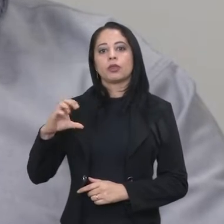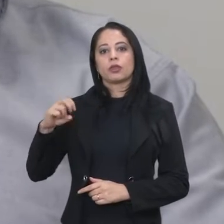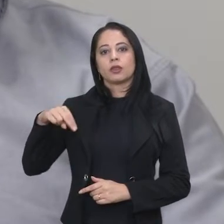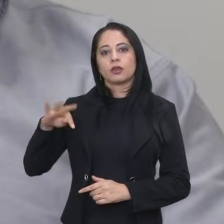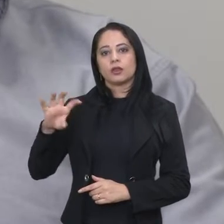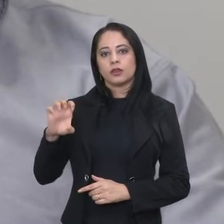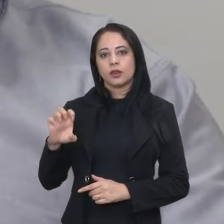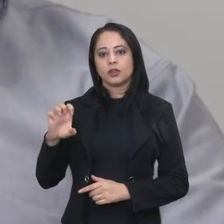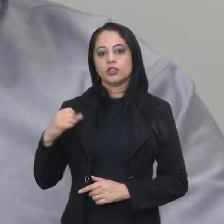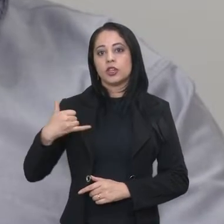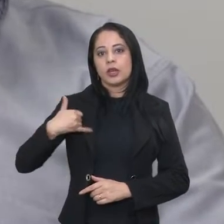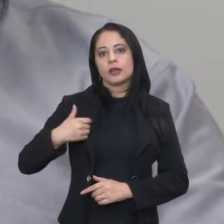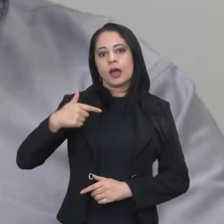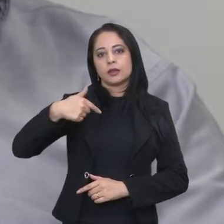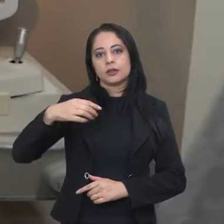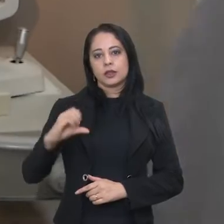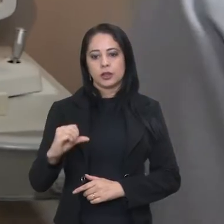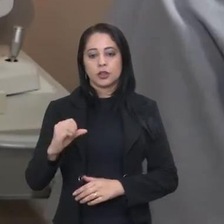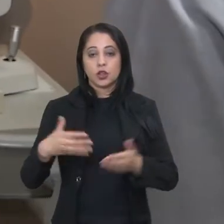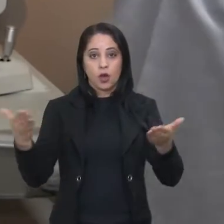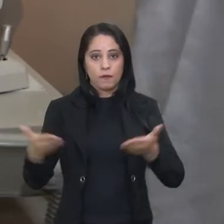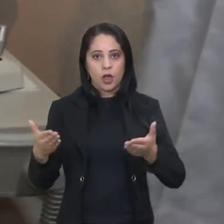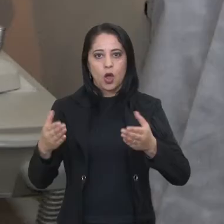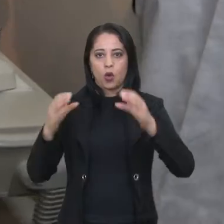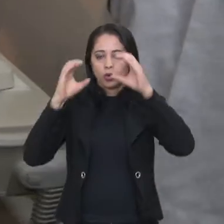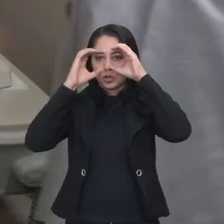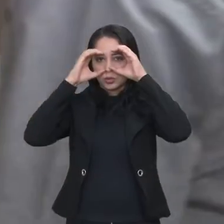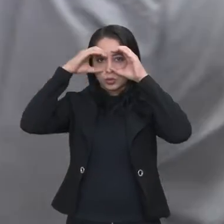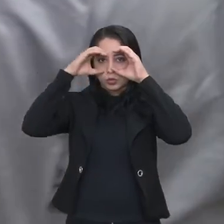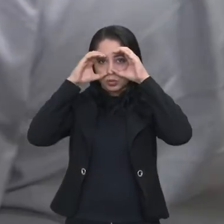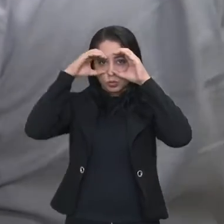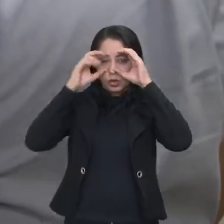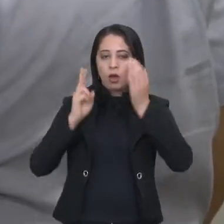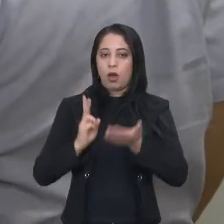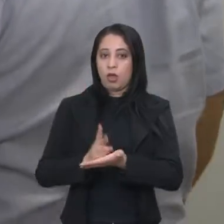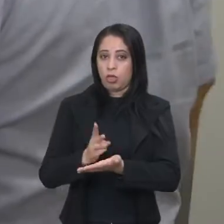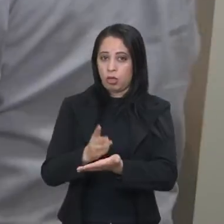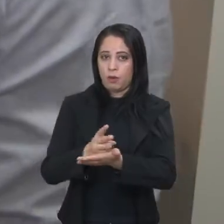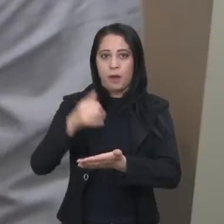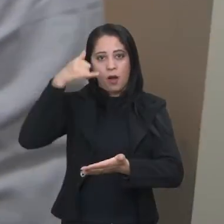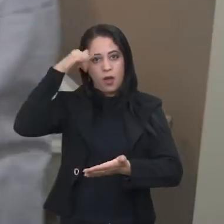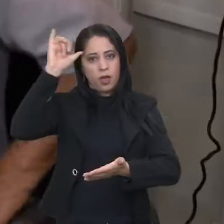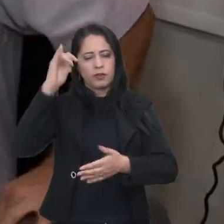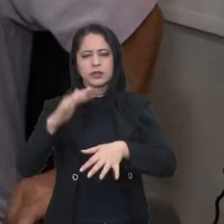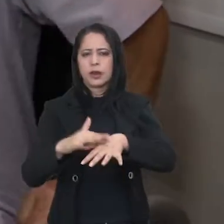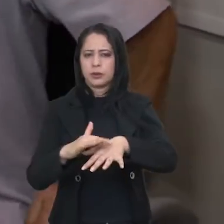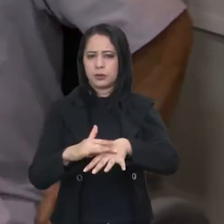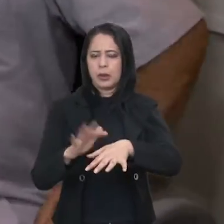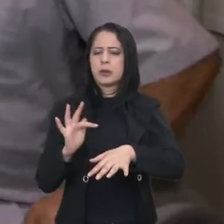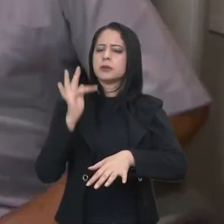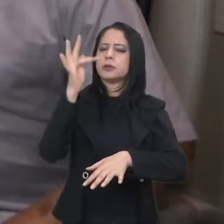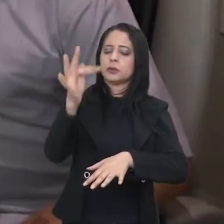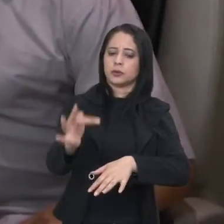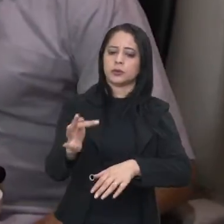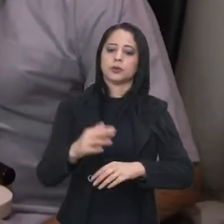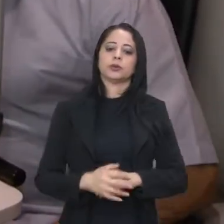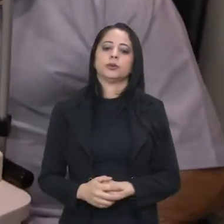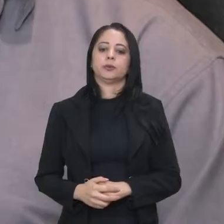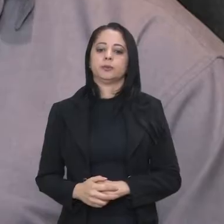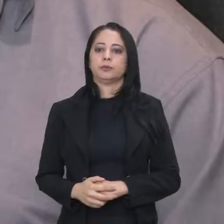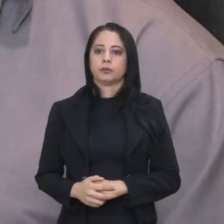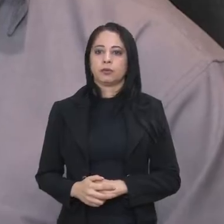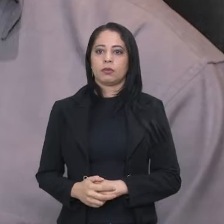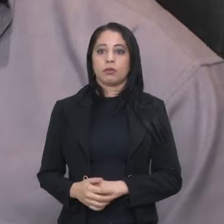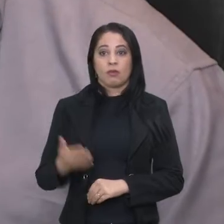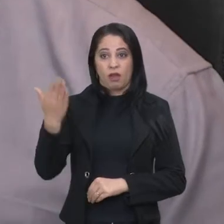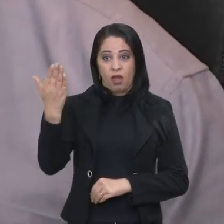Vicente tem 79 anos e hoje veio fazer o exame oftalmológico de rotina para evitar problemas futuros.